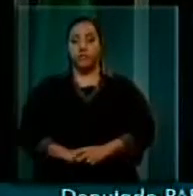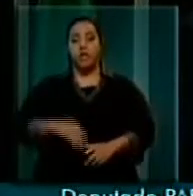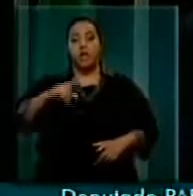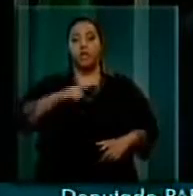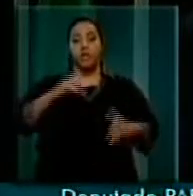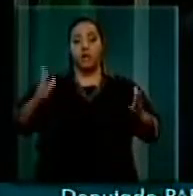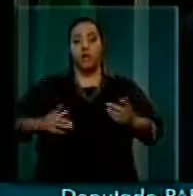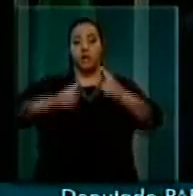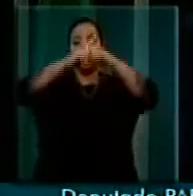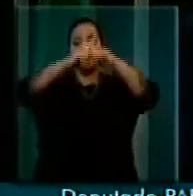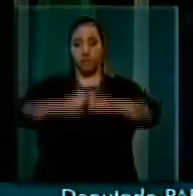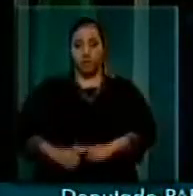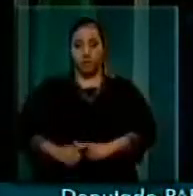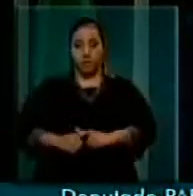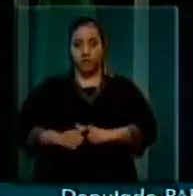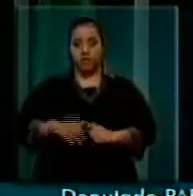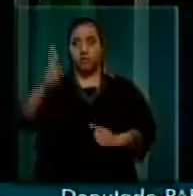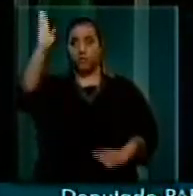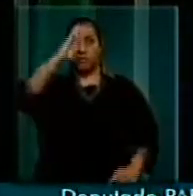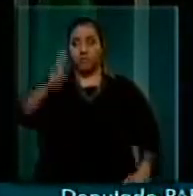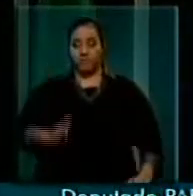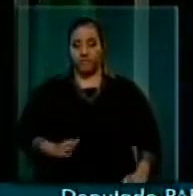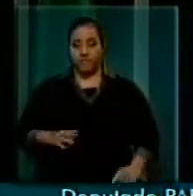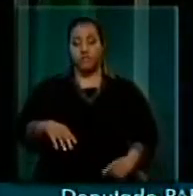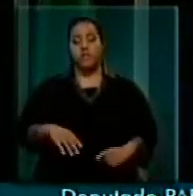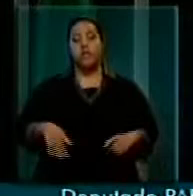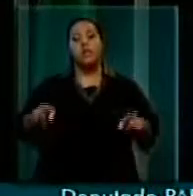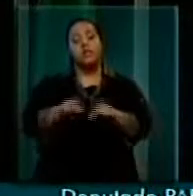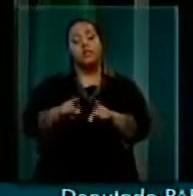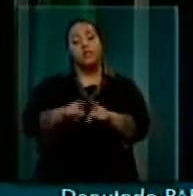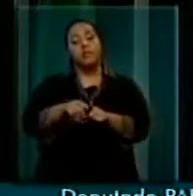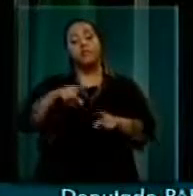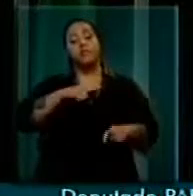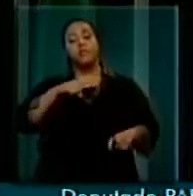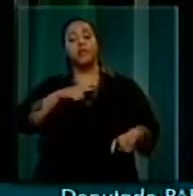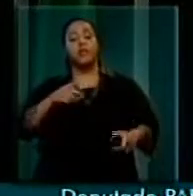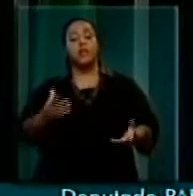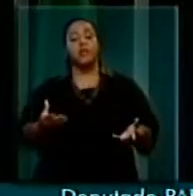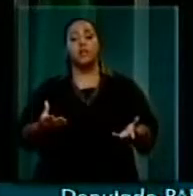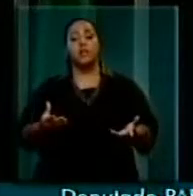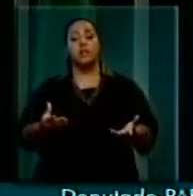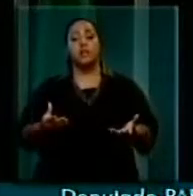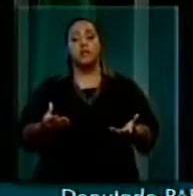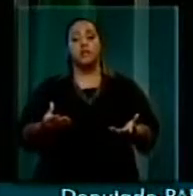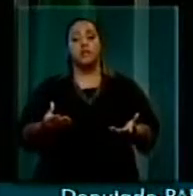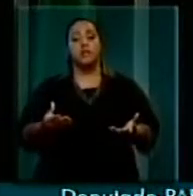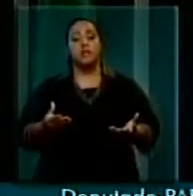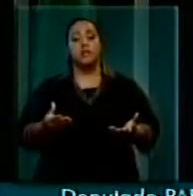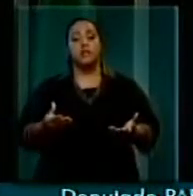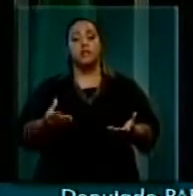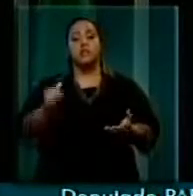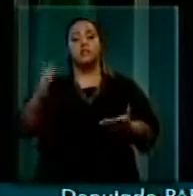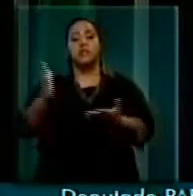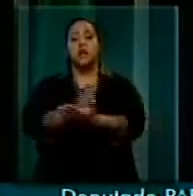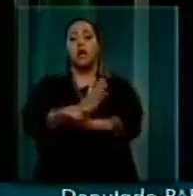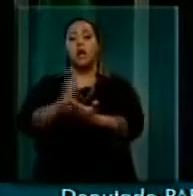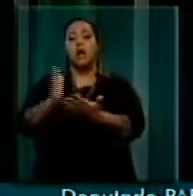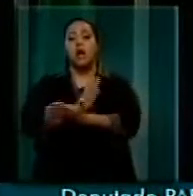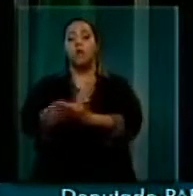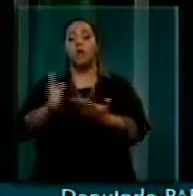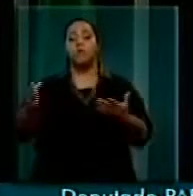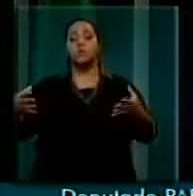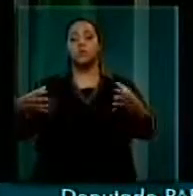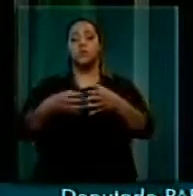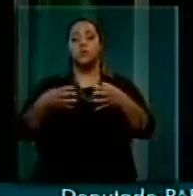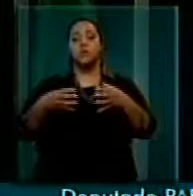campeonato brasileiro por decidir e temos uma situação em que determinadas equipes já não dependem mais